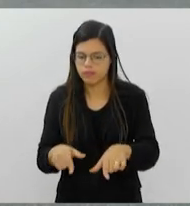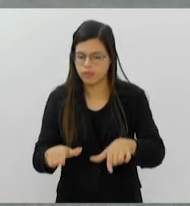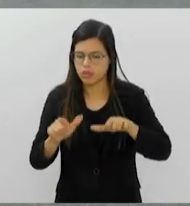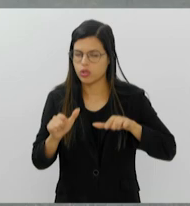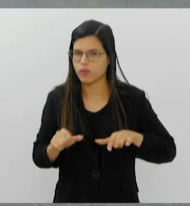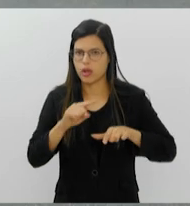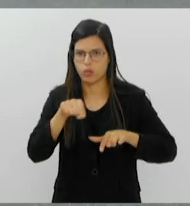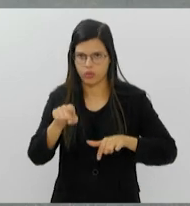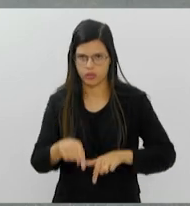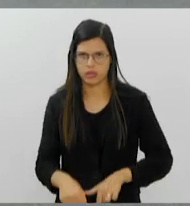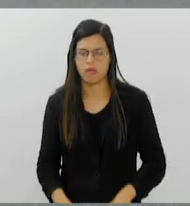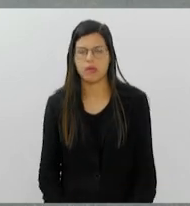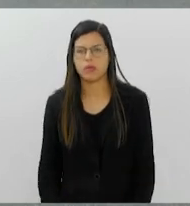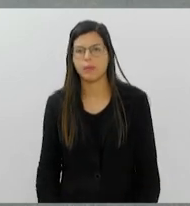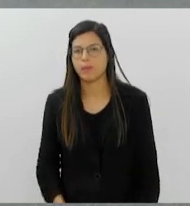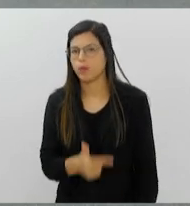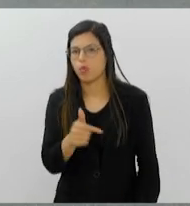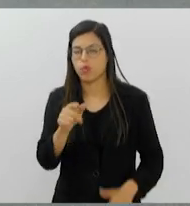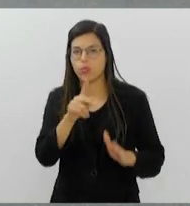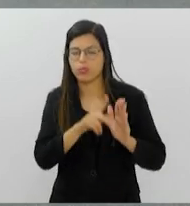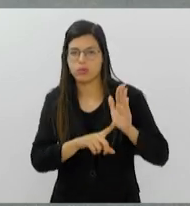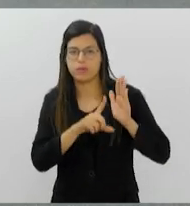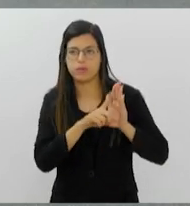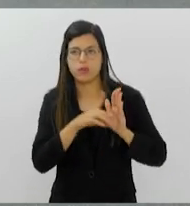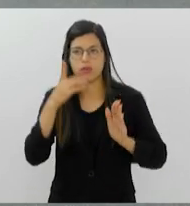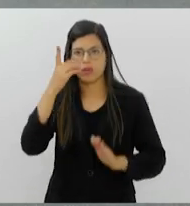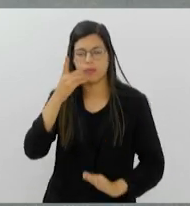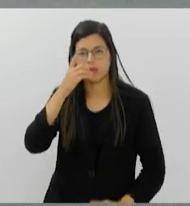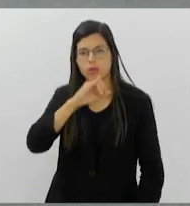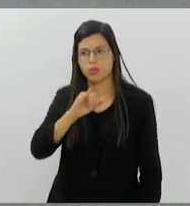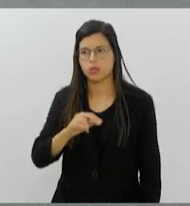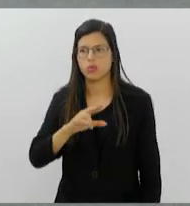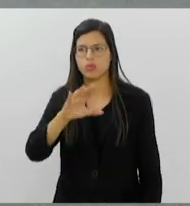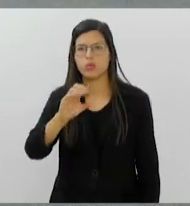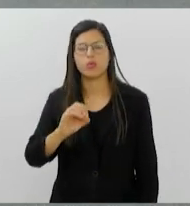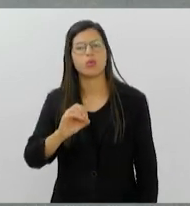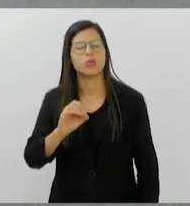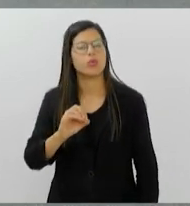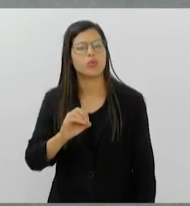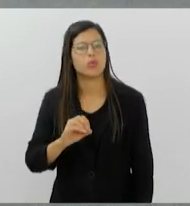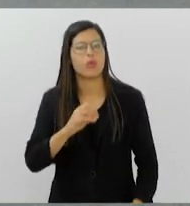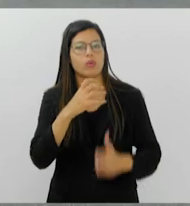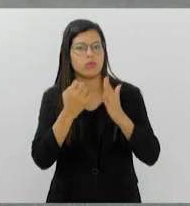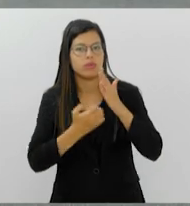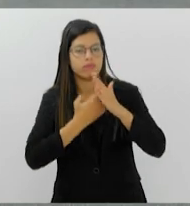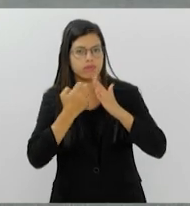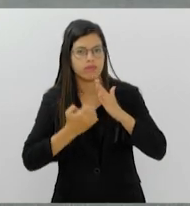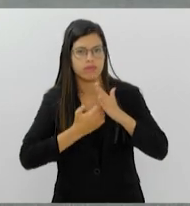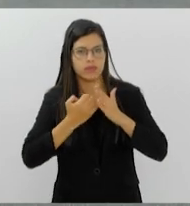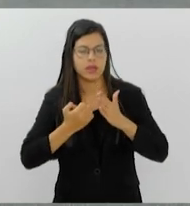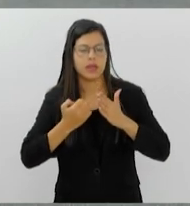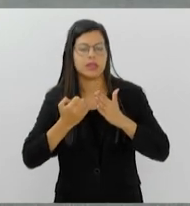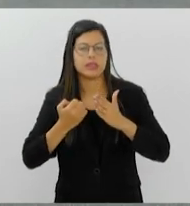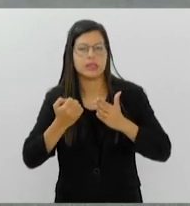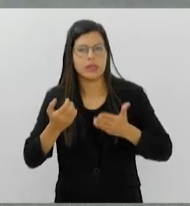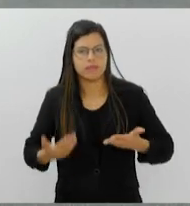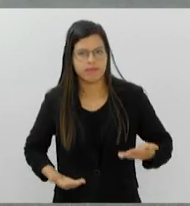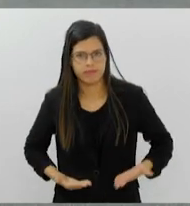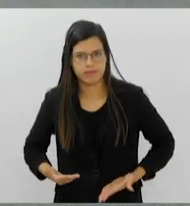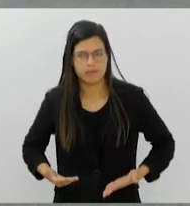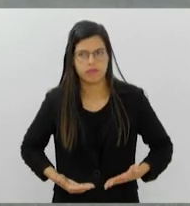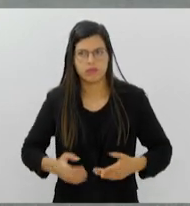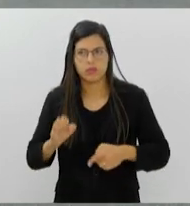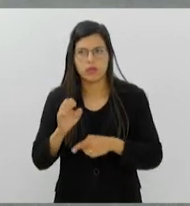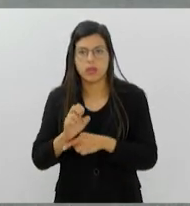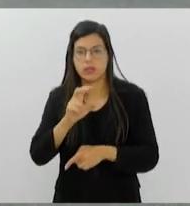cassado. Outro projeto também é o do deputado Júlio Rocha, para que as empresas que prestam serviços para o Estado possam destinar